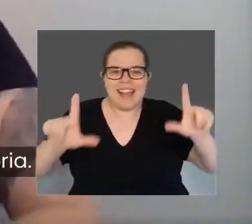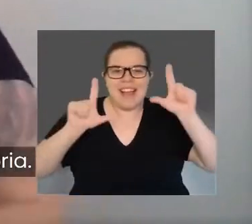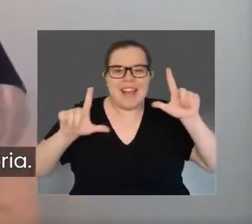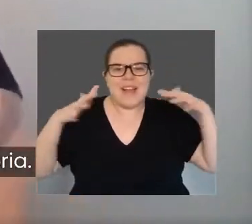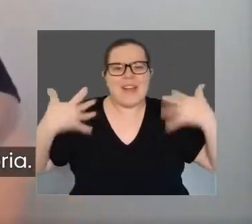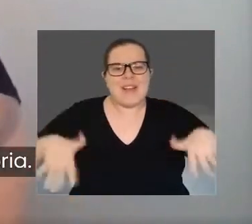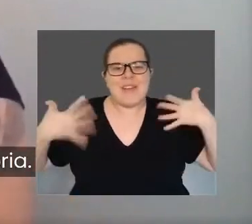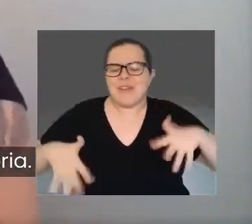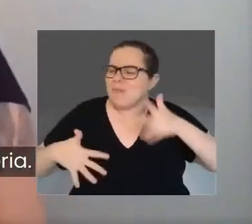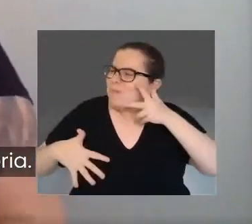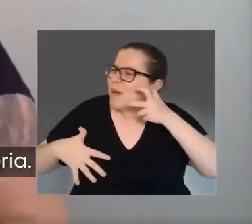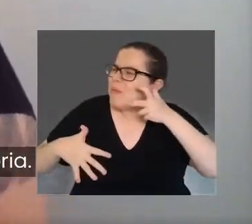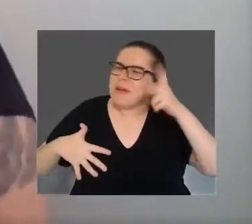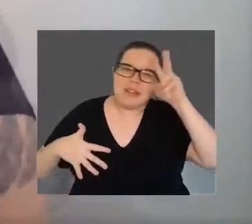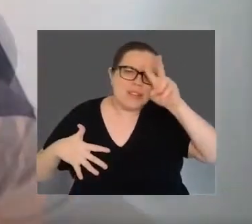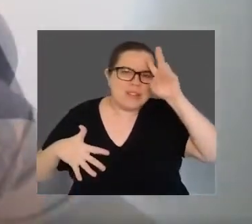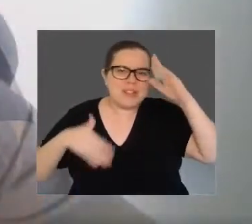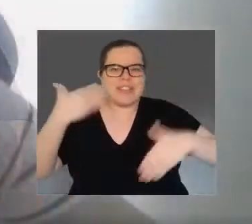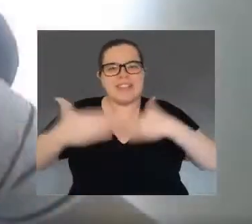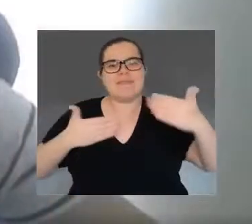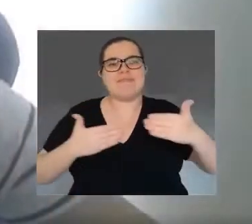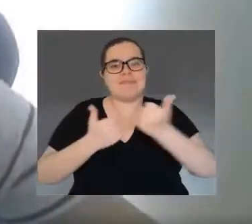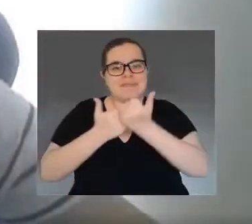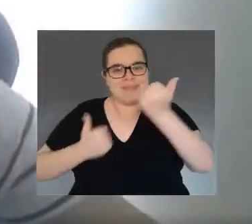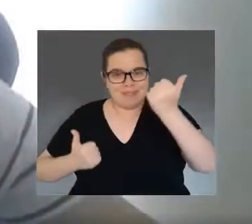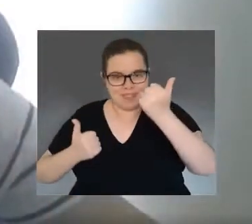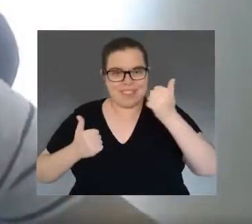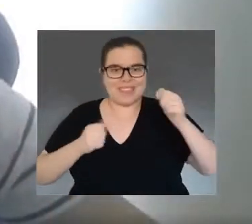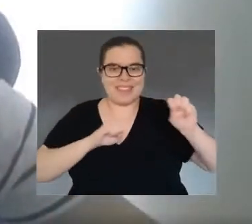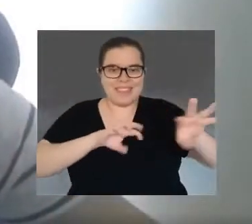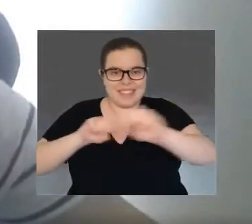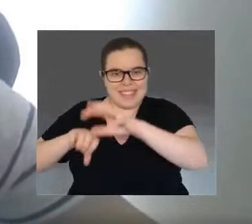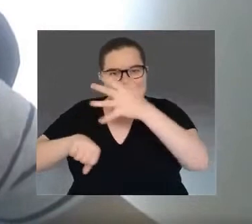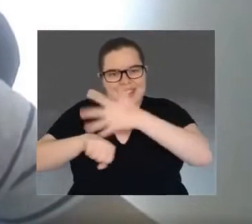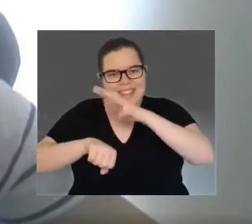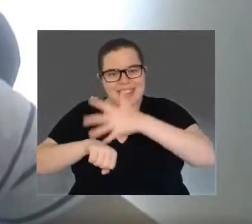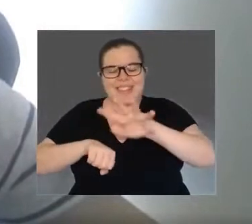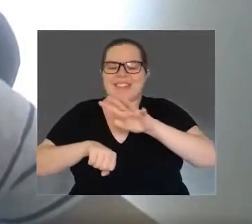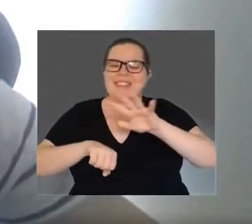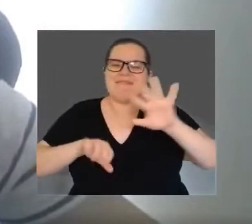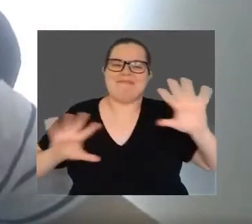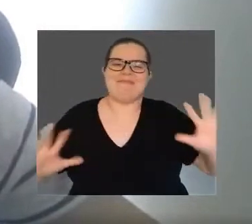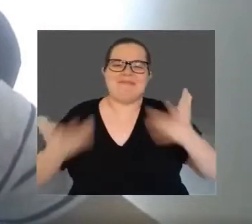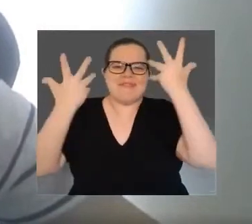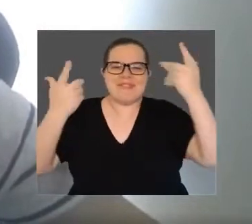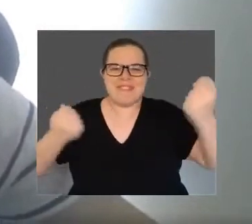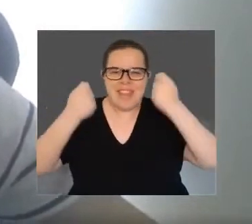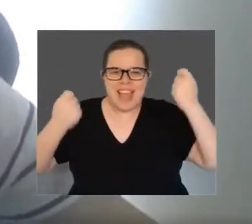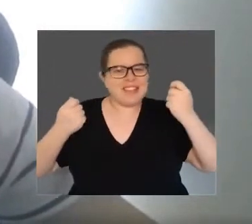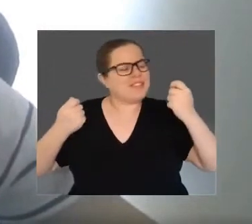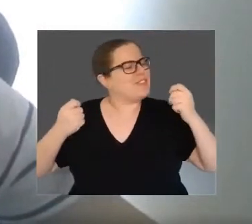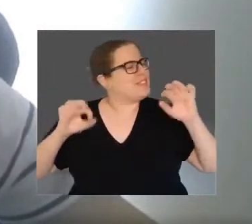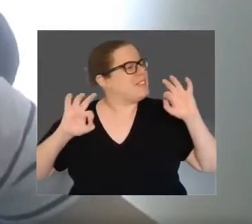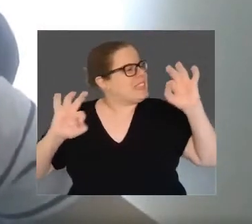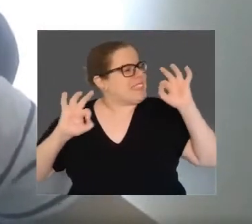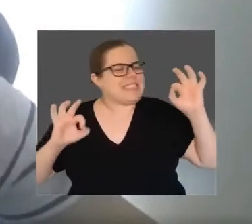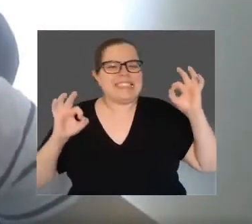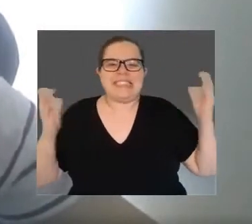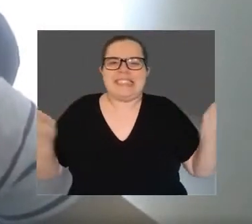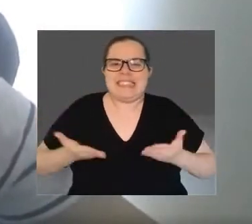e ouvindo atentamente a nossa história. A mentoria dos meninos durante o Talent Fest foi um momento muito especial. A gente